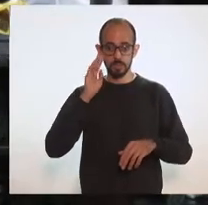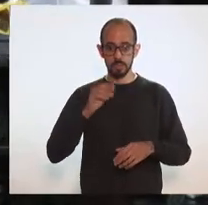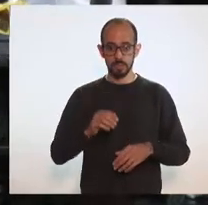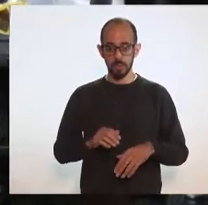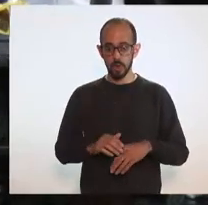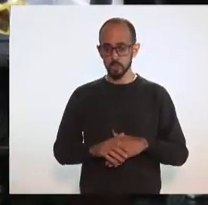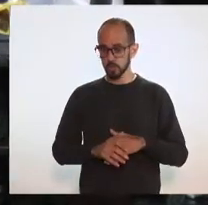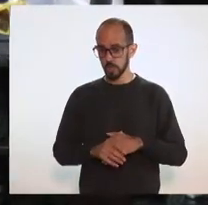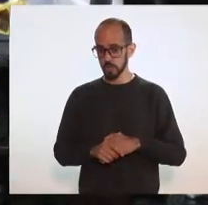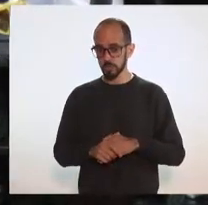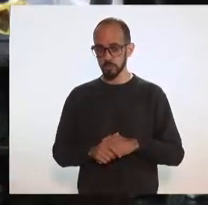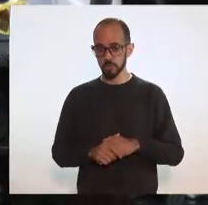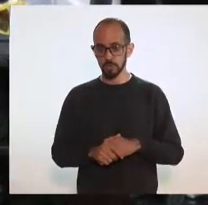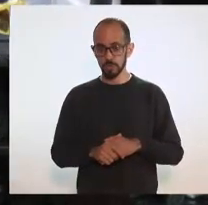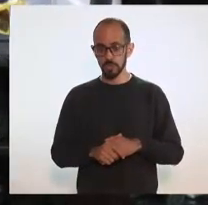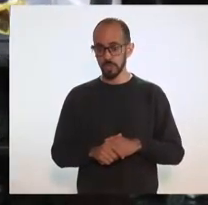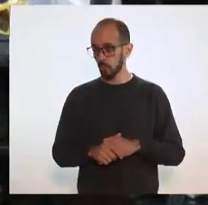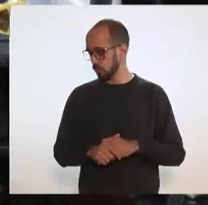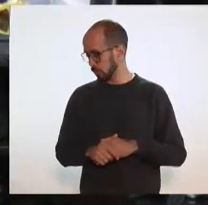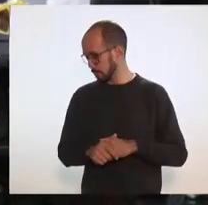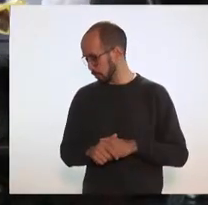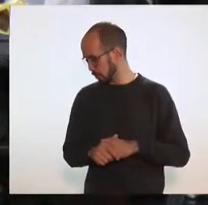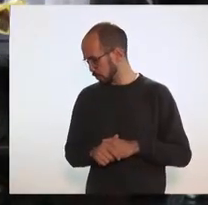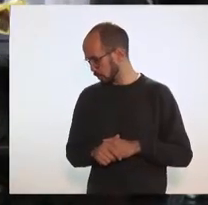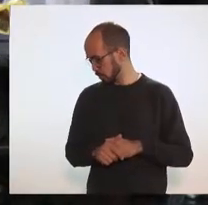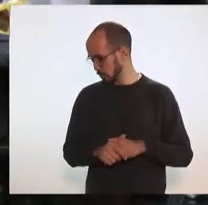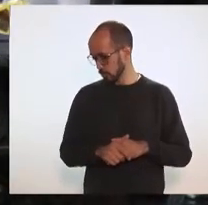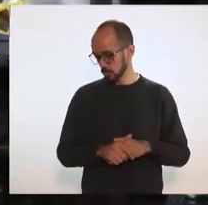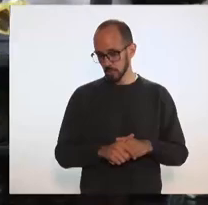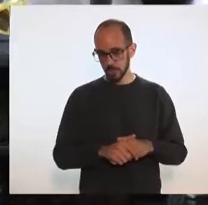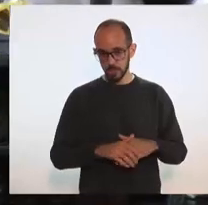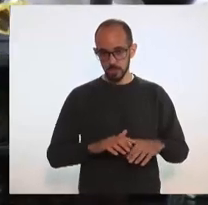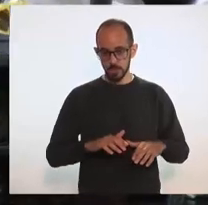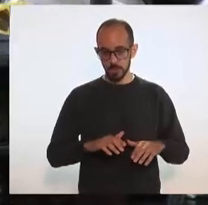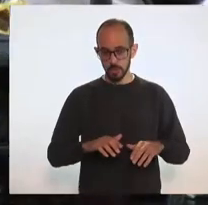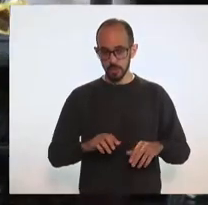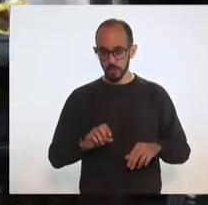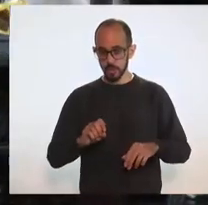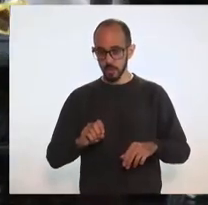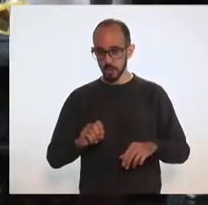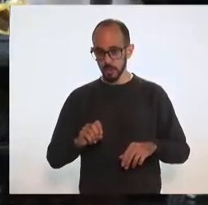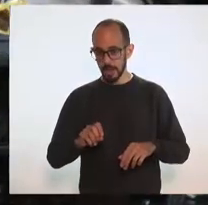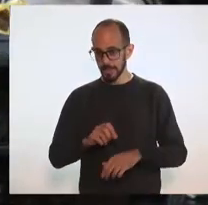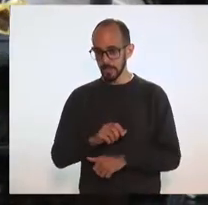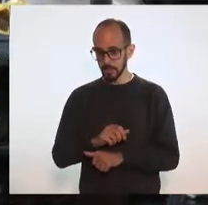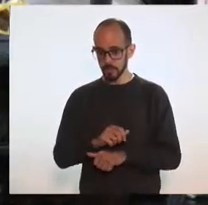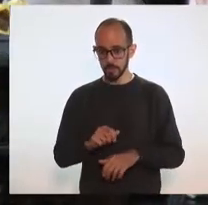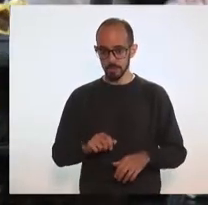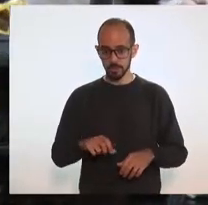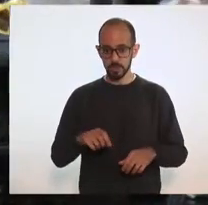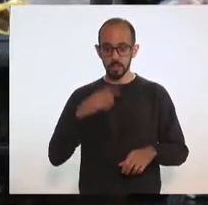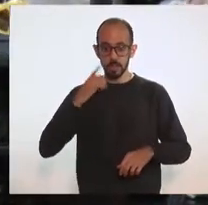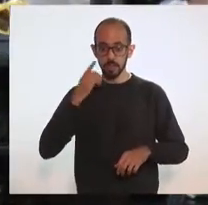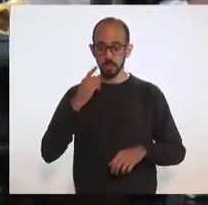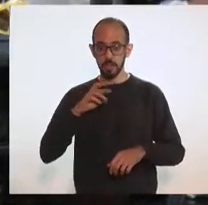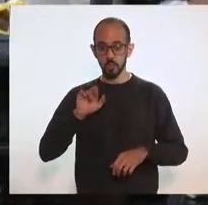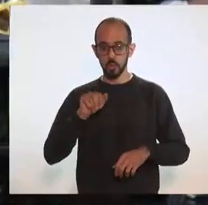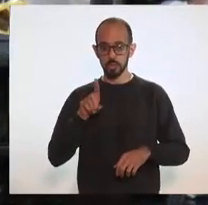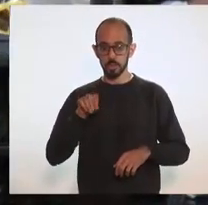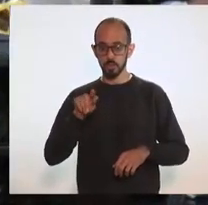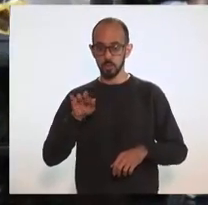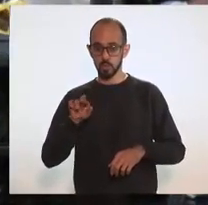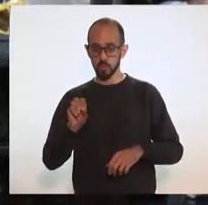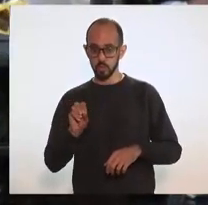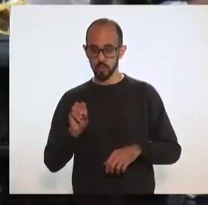de caminhar no sentido do voto de vossa excelência tá bom Ok tá bom Deputado Rodrigo